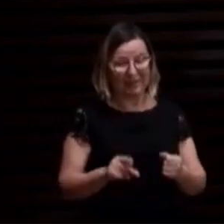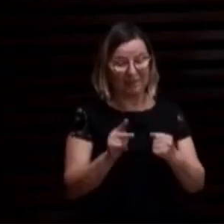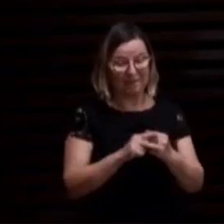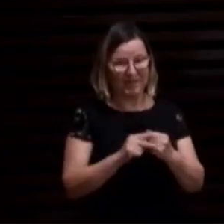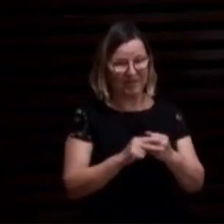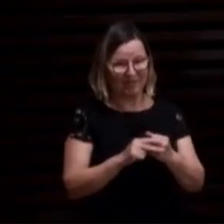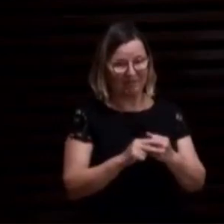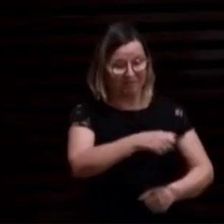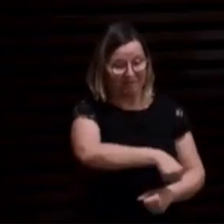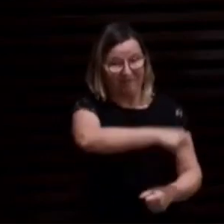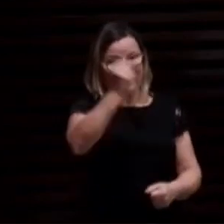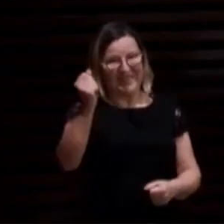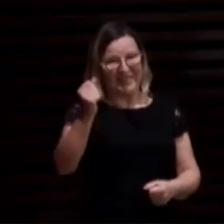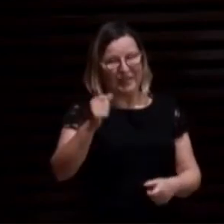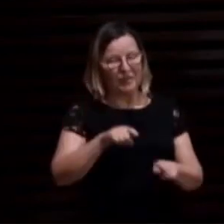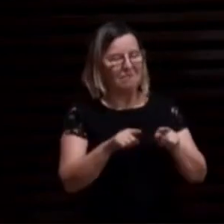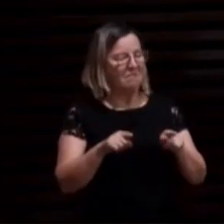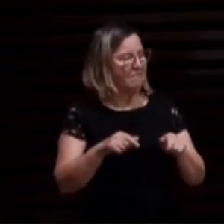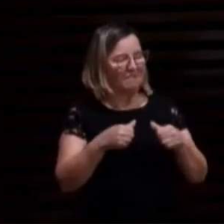mas não está preparado